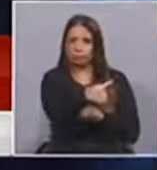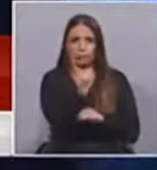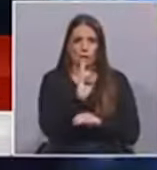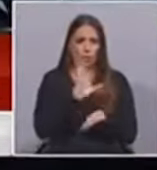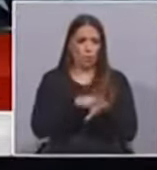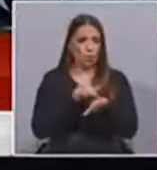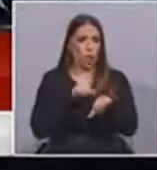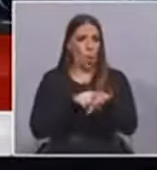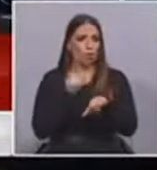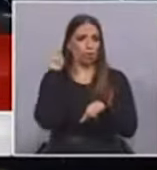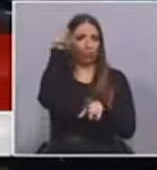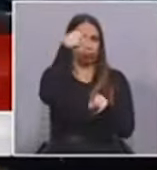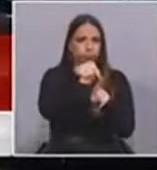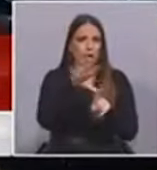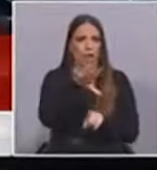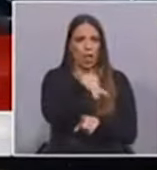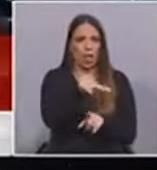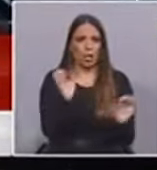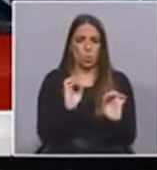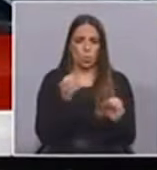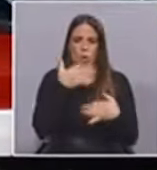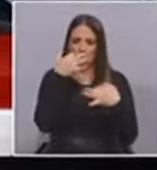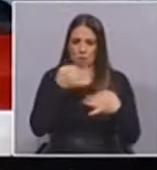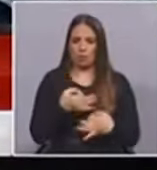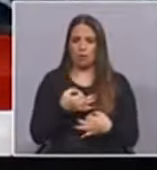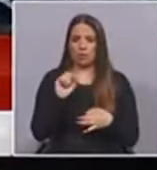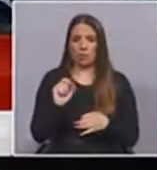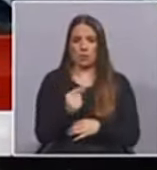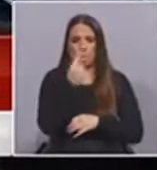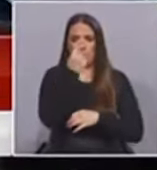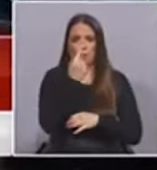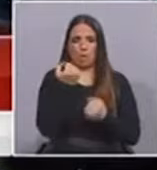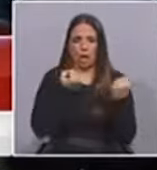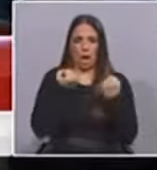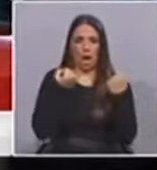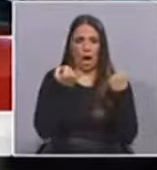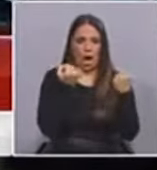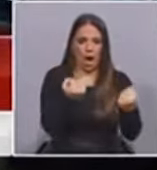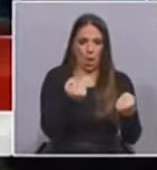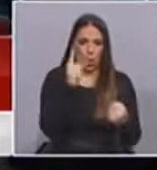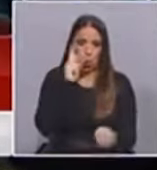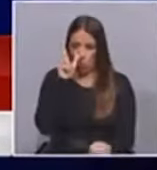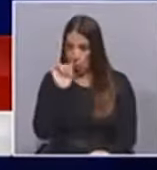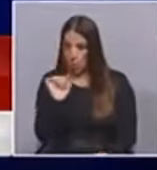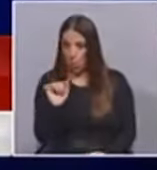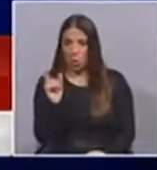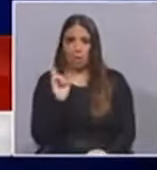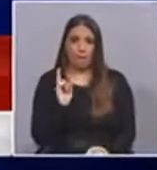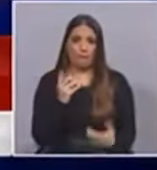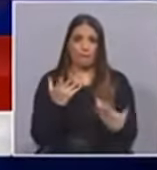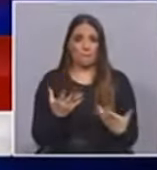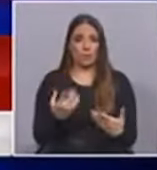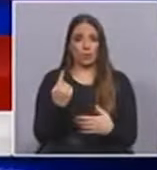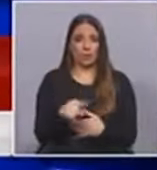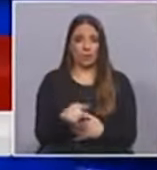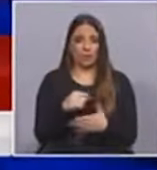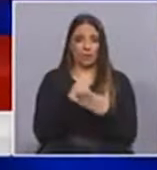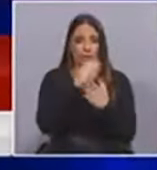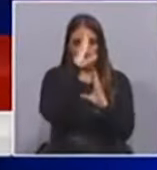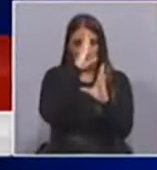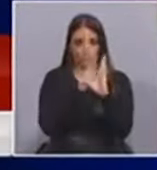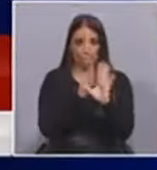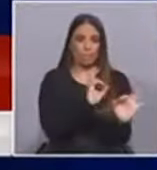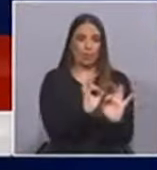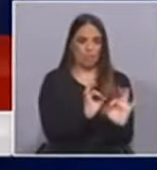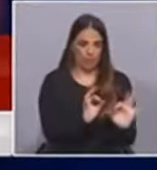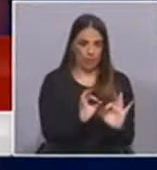porque não tinha horas para chegar a Lisboa garantiu ainda que não era a primeira vez que aconteceu o carro da namorada atualmente tem apoio